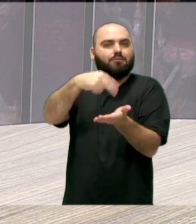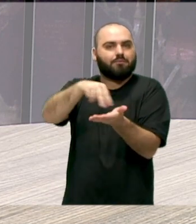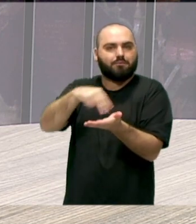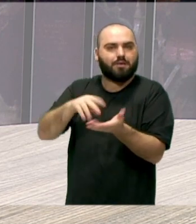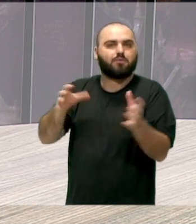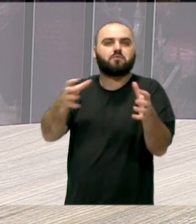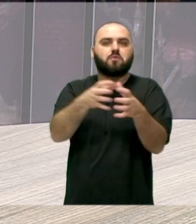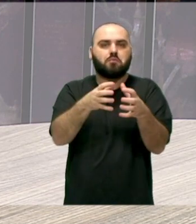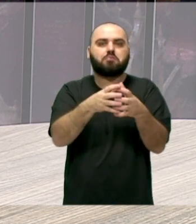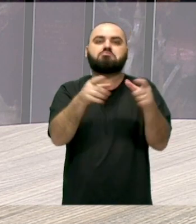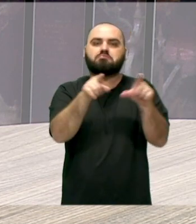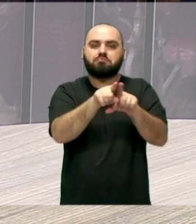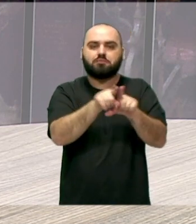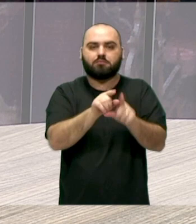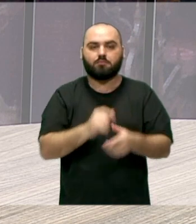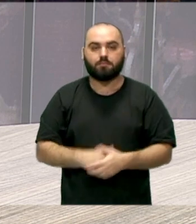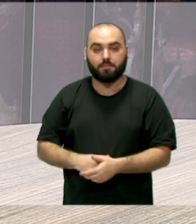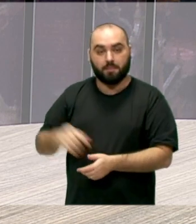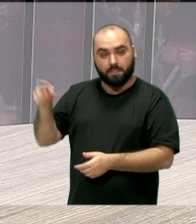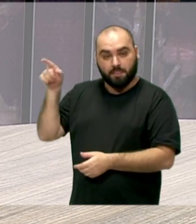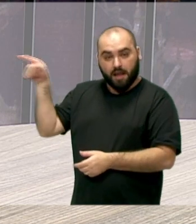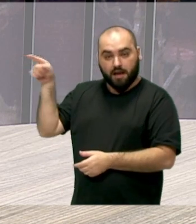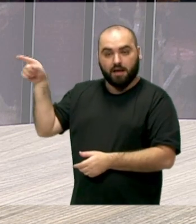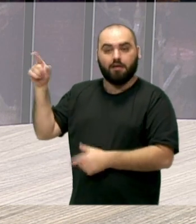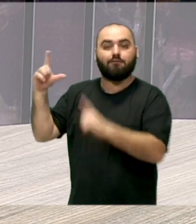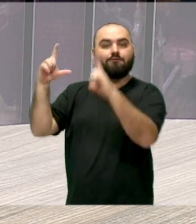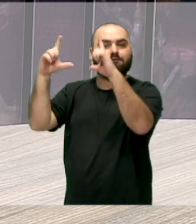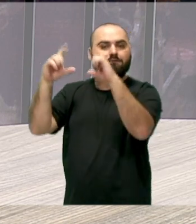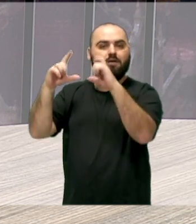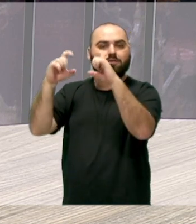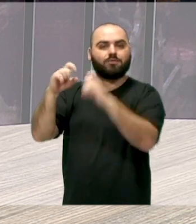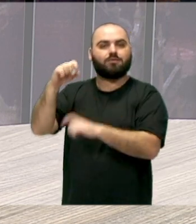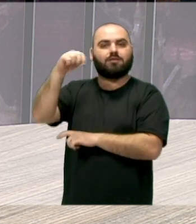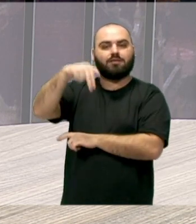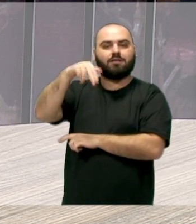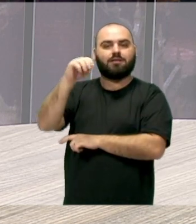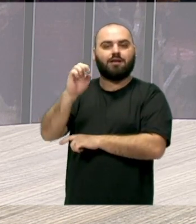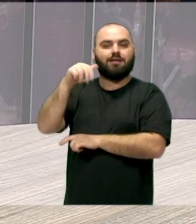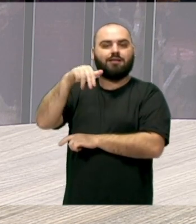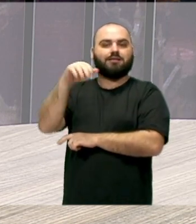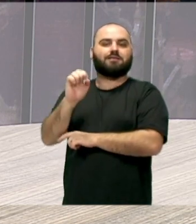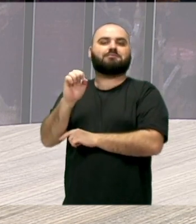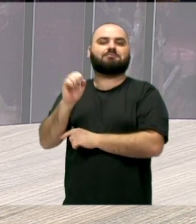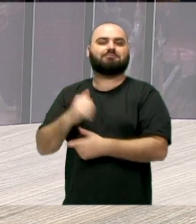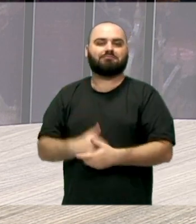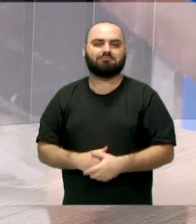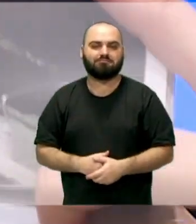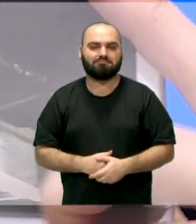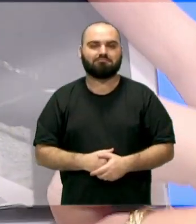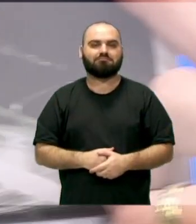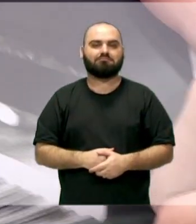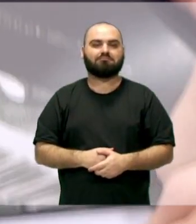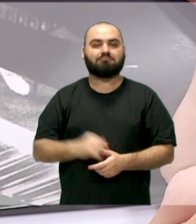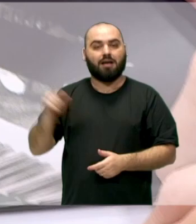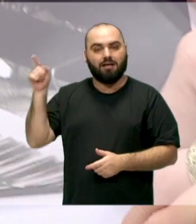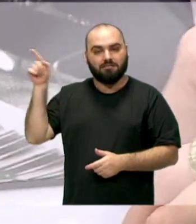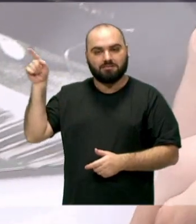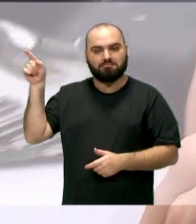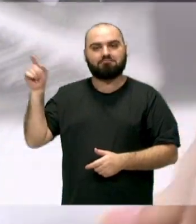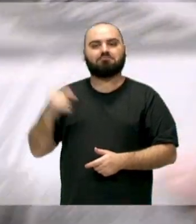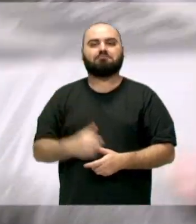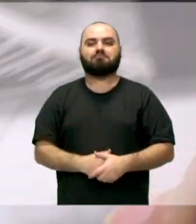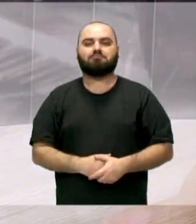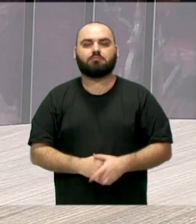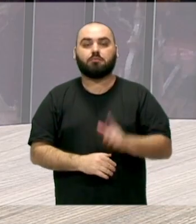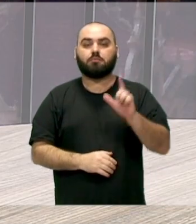desses clubes. Aqui tá a foto do Nene. Olha. Essa foto quem tinha